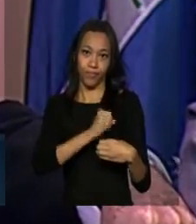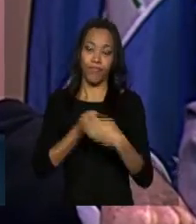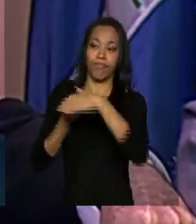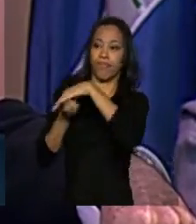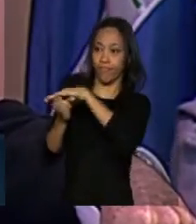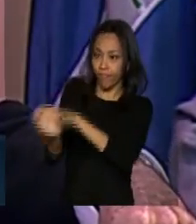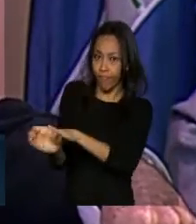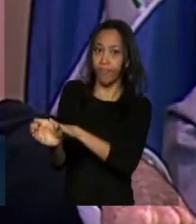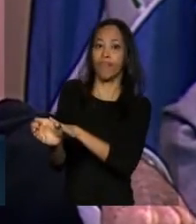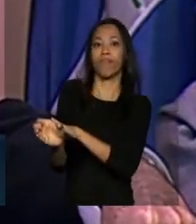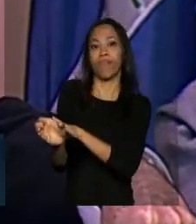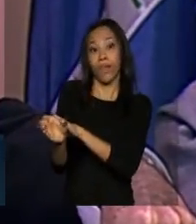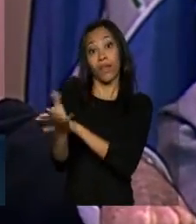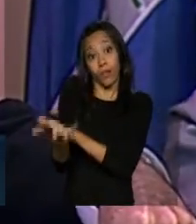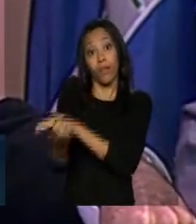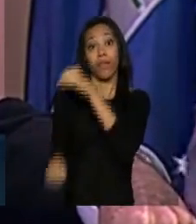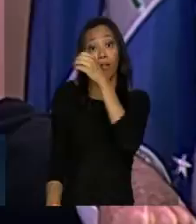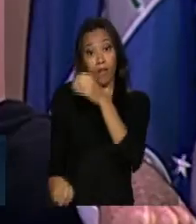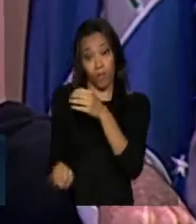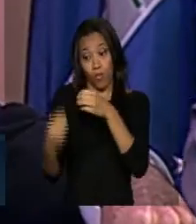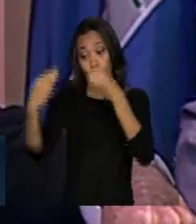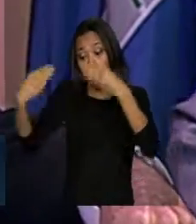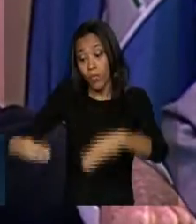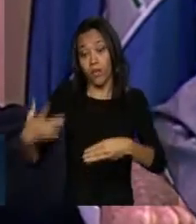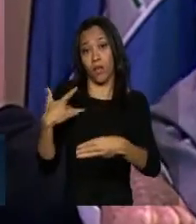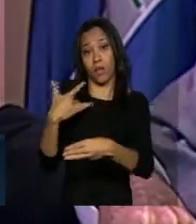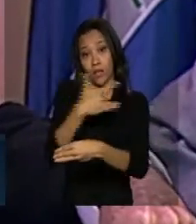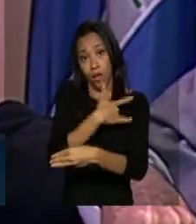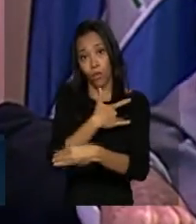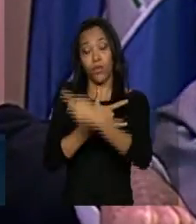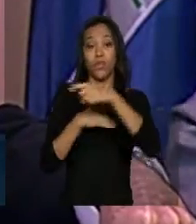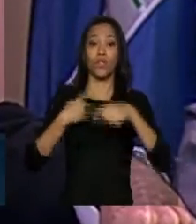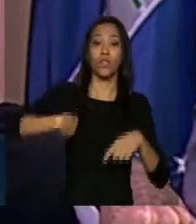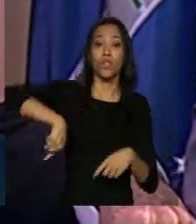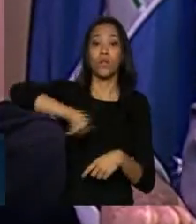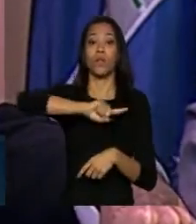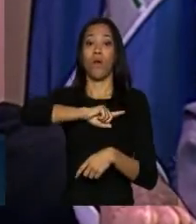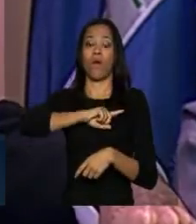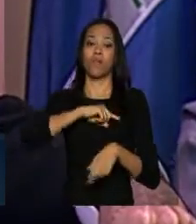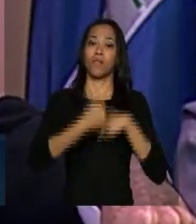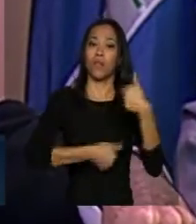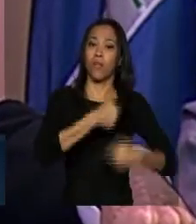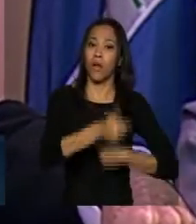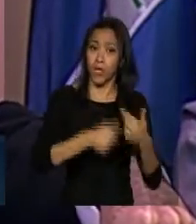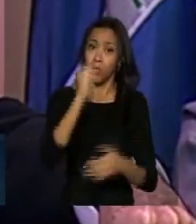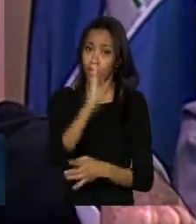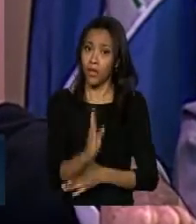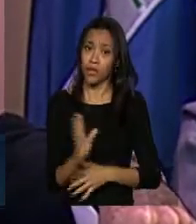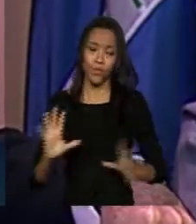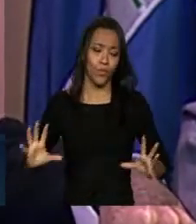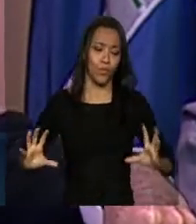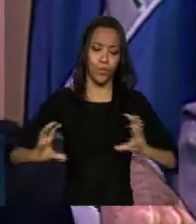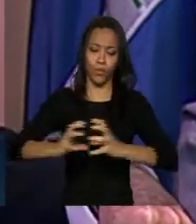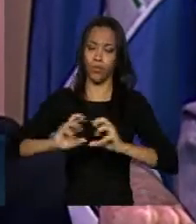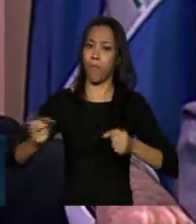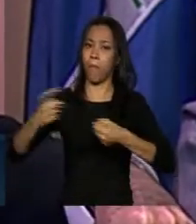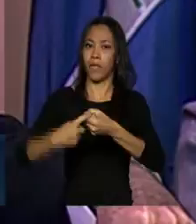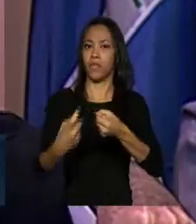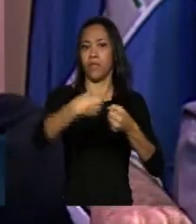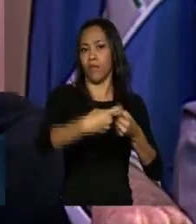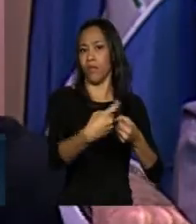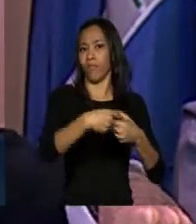humano, que o Ministério da Saúde, que o Brasil, que nós trabalhamos na construção junto com todos os outros